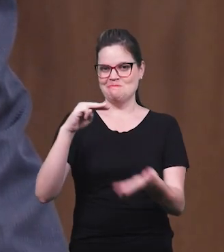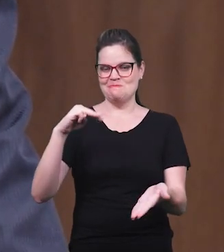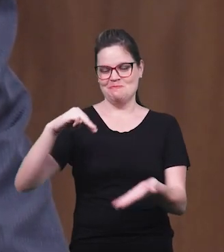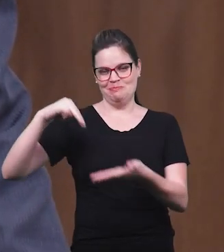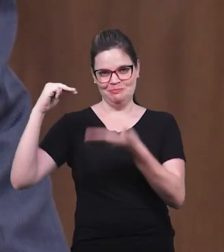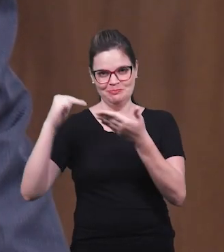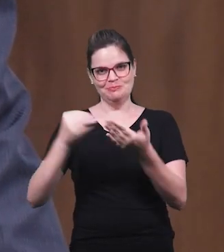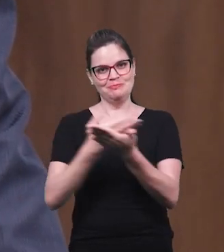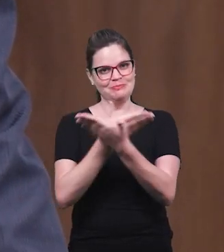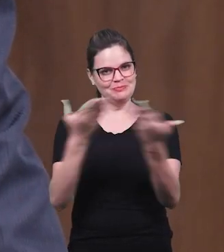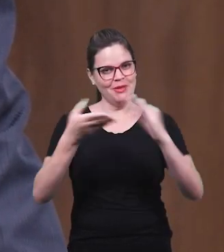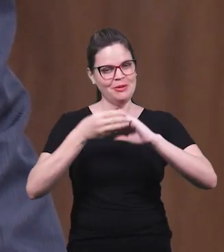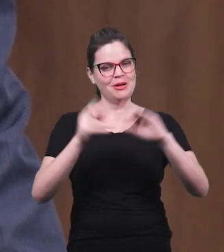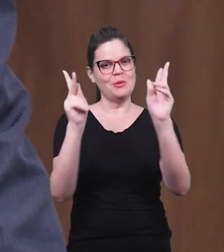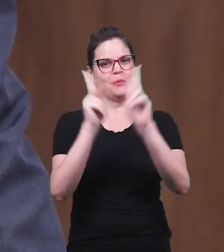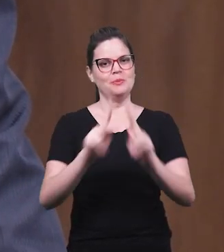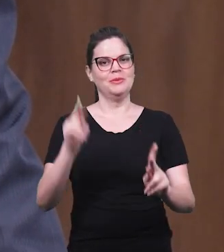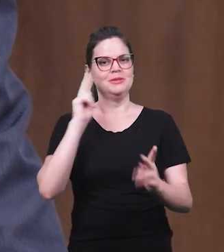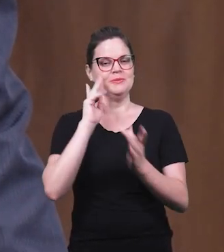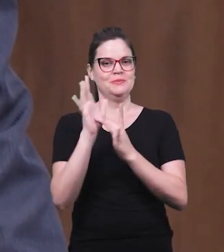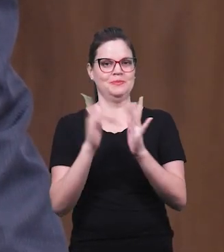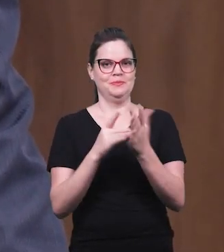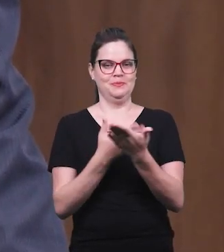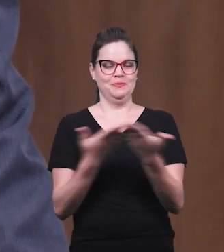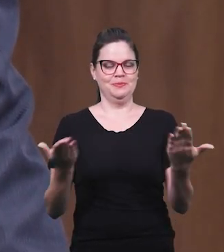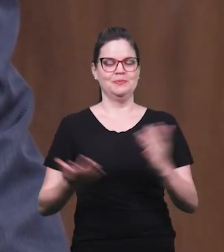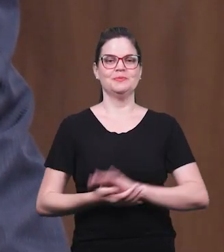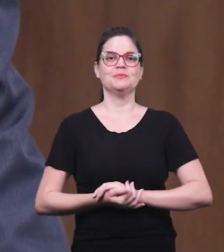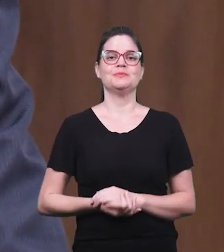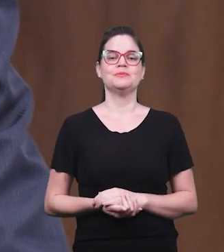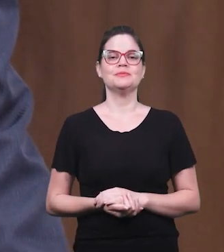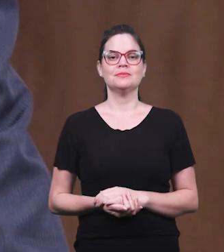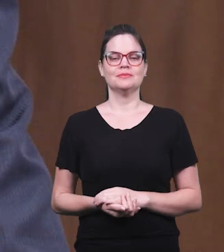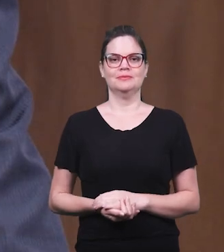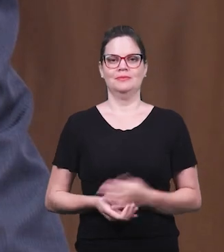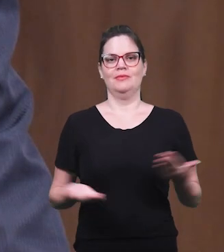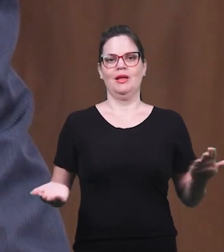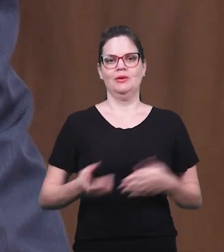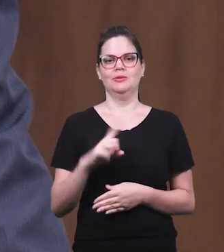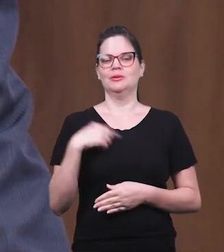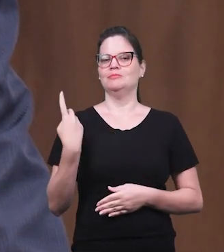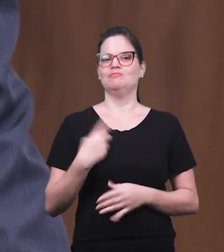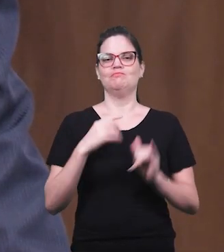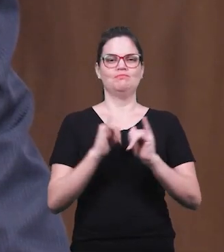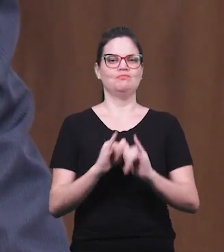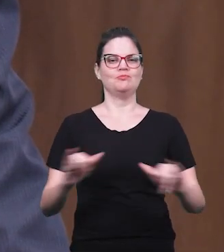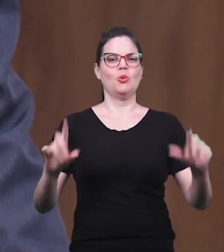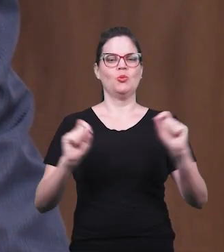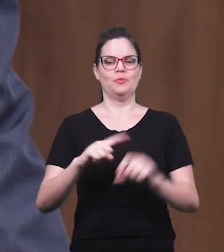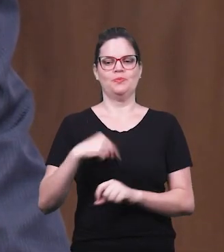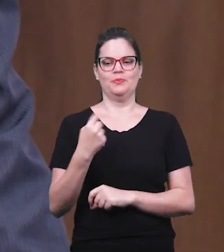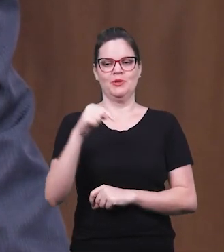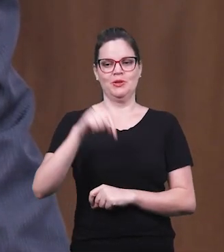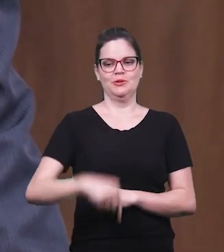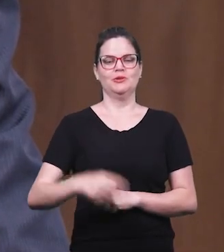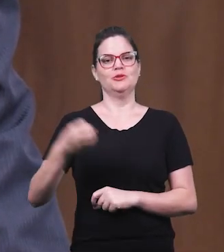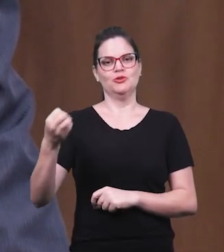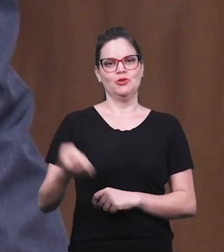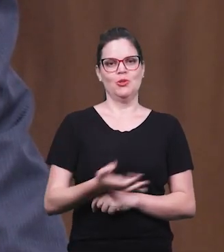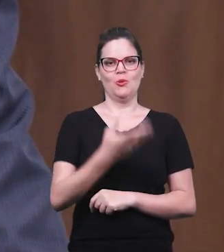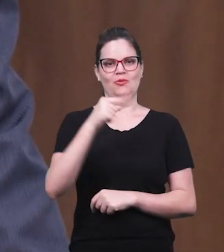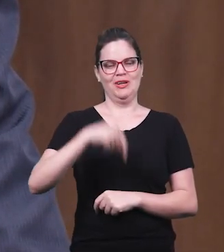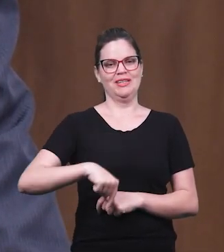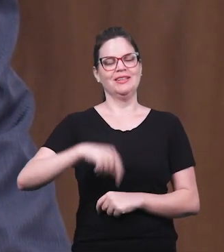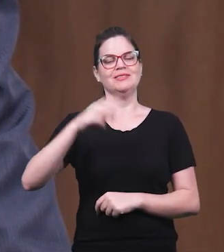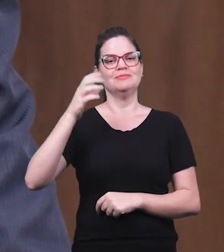no YouTube, com a paz do Senhor Jesus. E queremos nesta hora dizer que estamos aqui nos estúdios